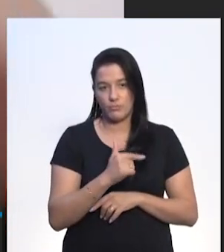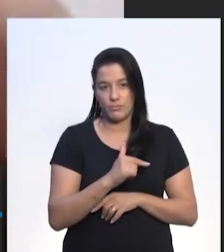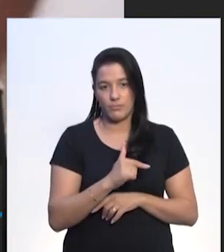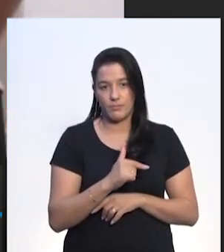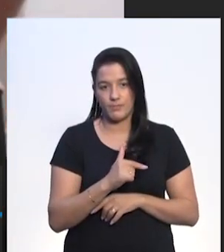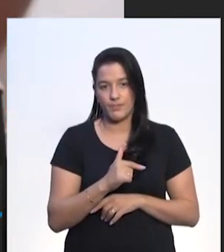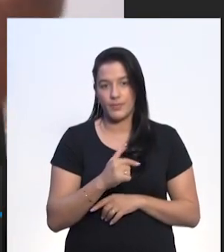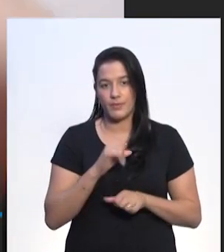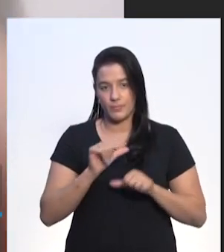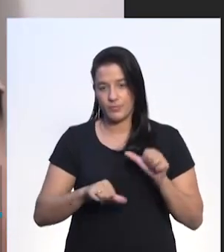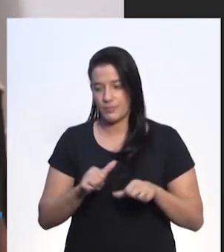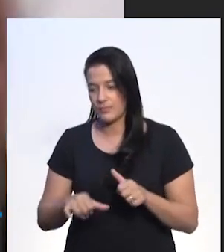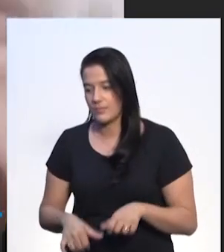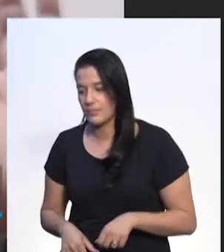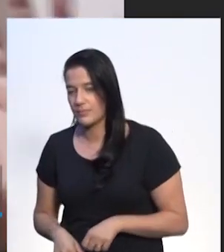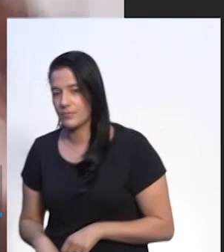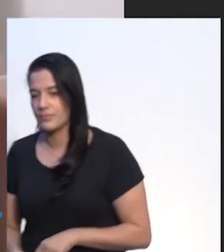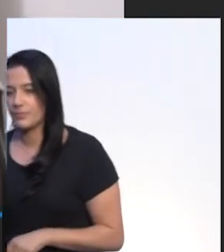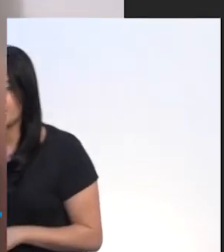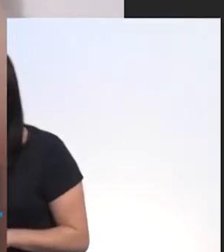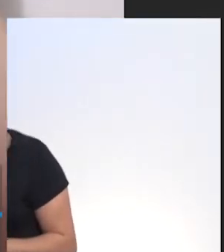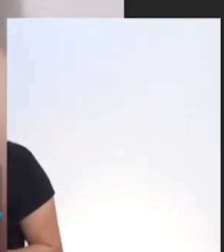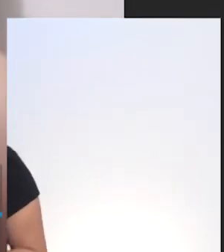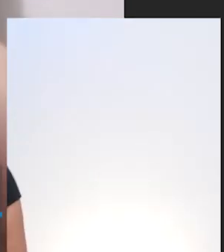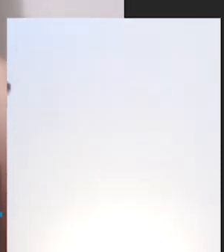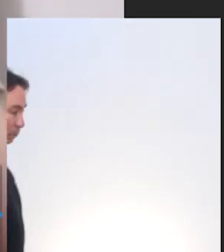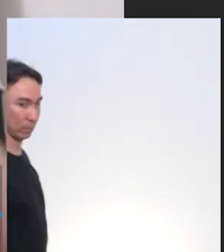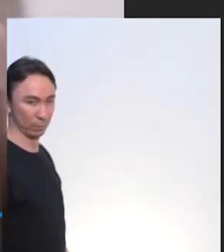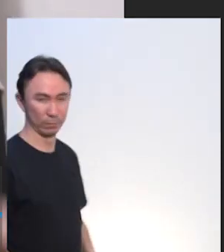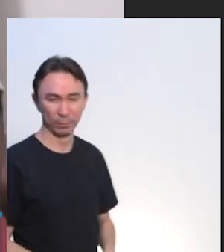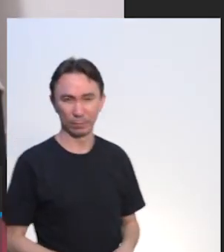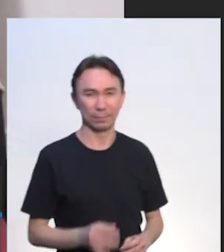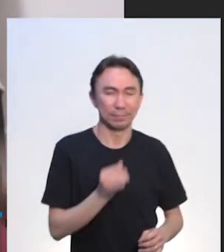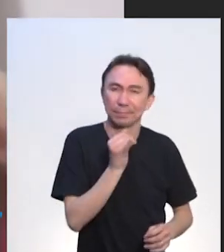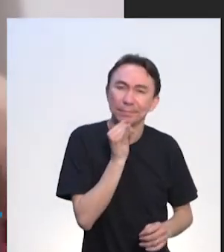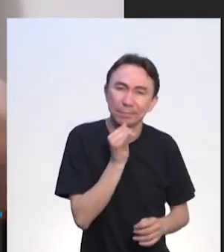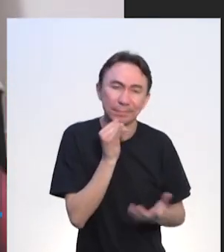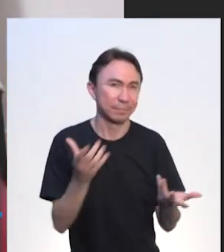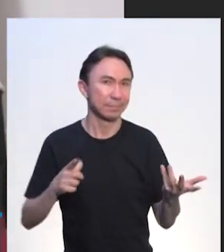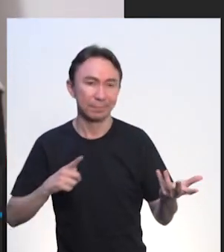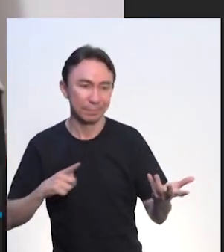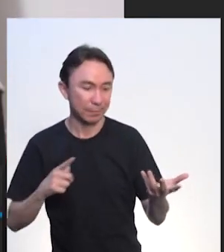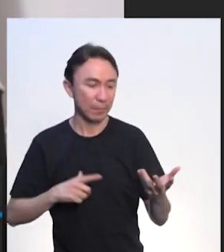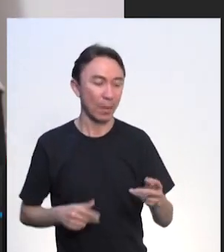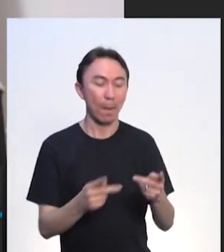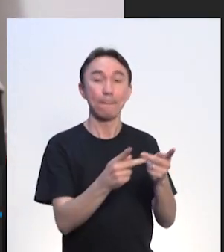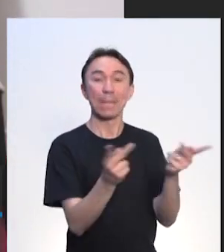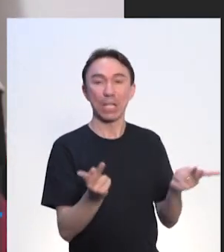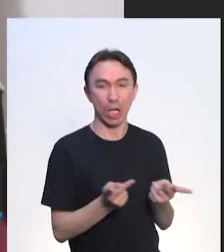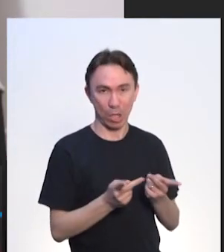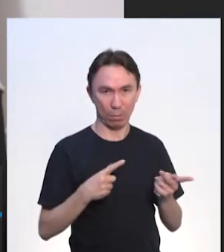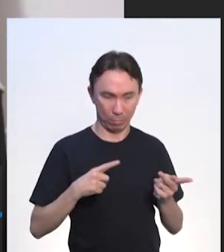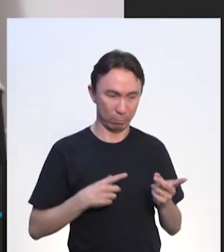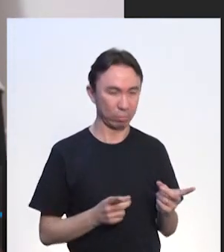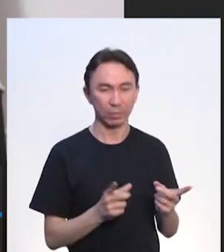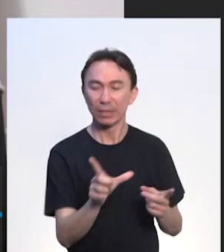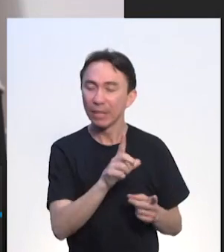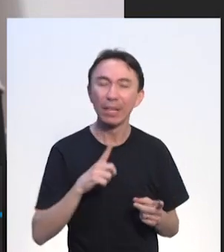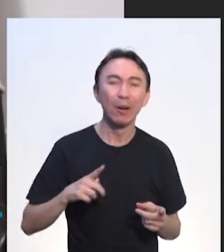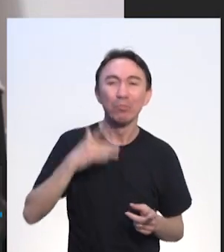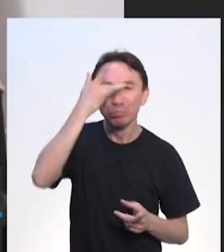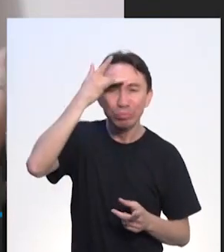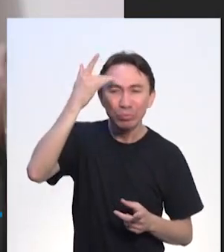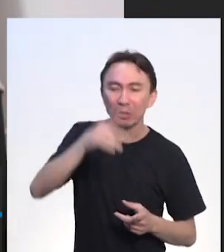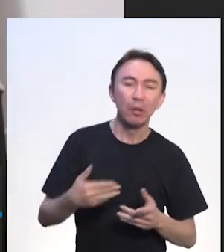exemplo, eu tenho uma pizzaria e aí eu tenho um cara que trabalha como pizzaiolo para mim. E ele não tem nenhum contrato